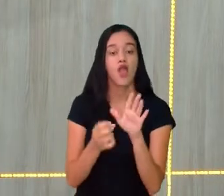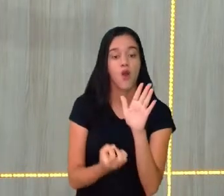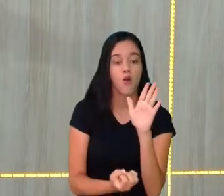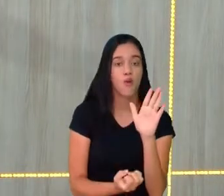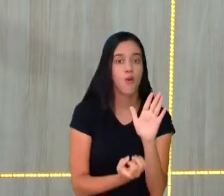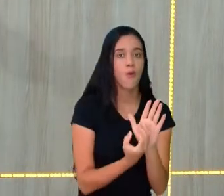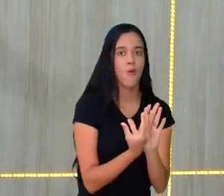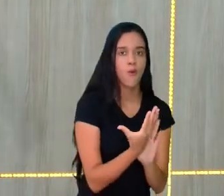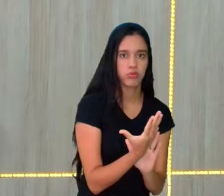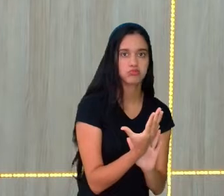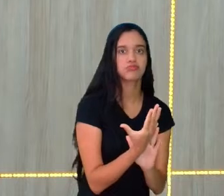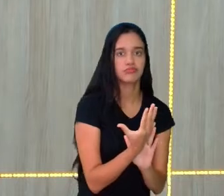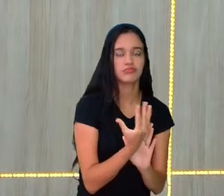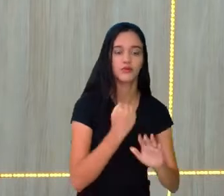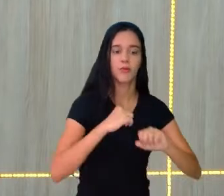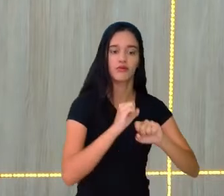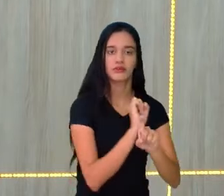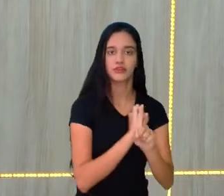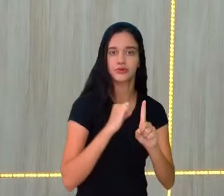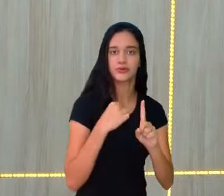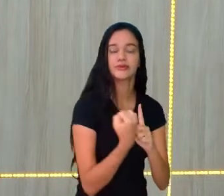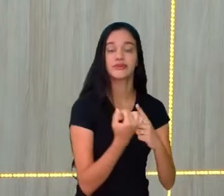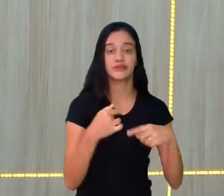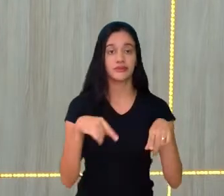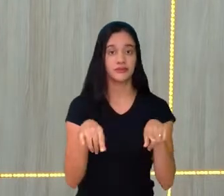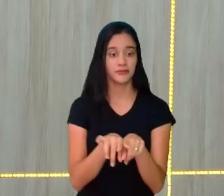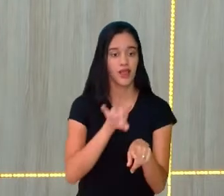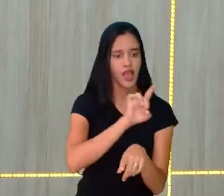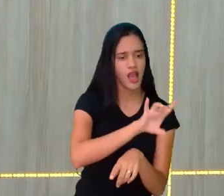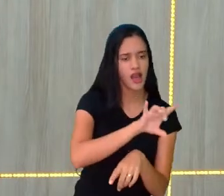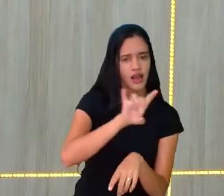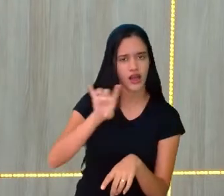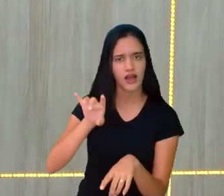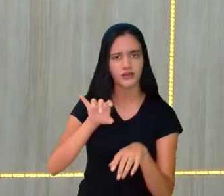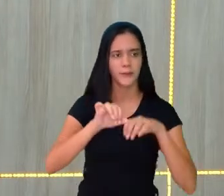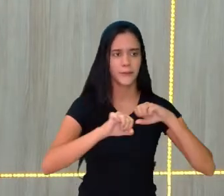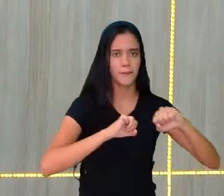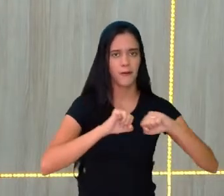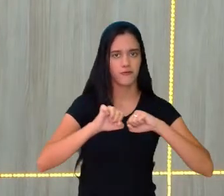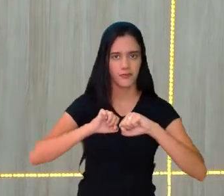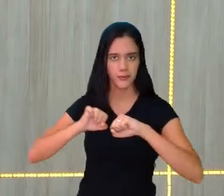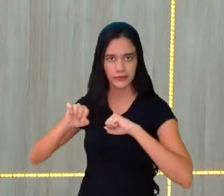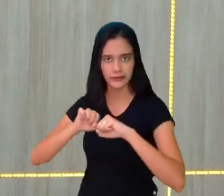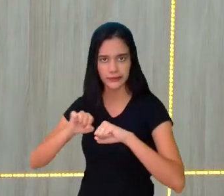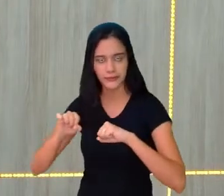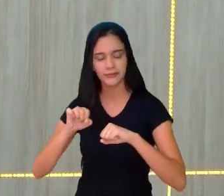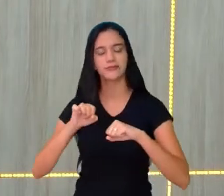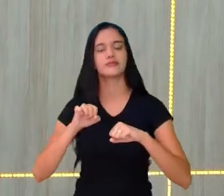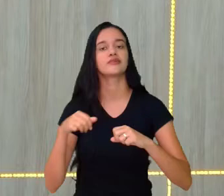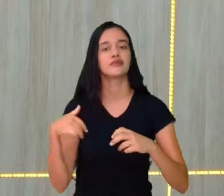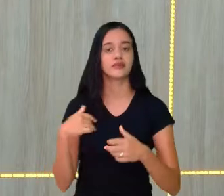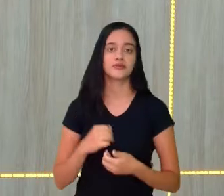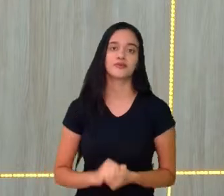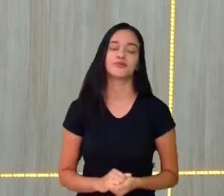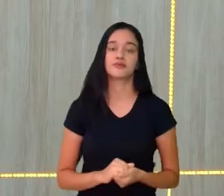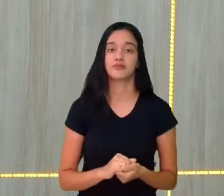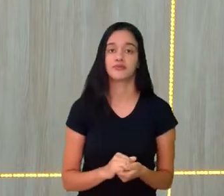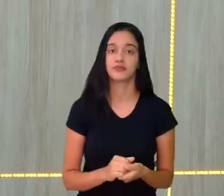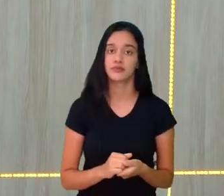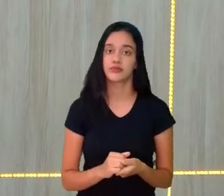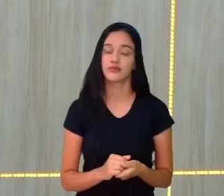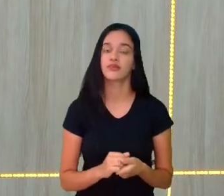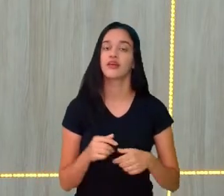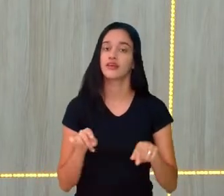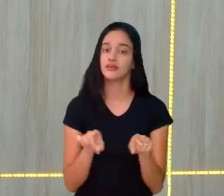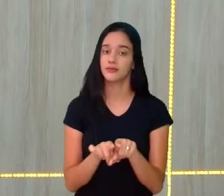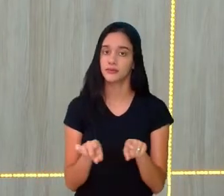dos movimentos sociais e vamos trabalhar cada um desses movimentos sociais ao longo do ano. E